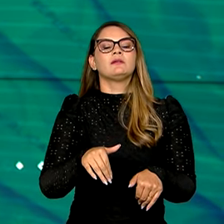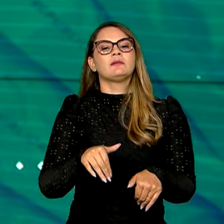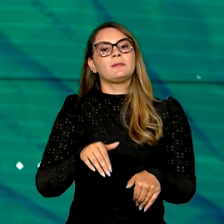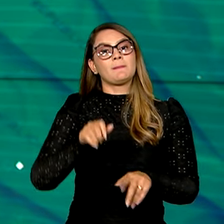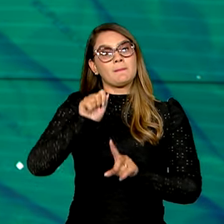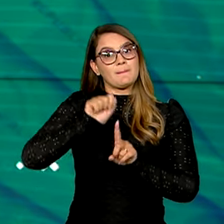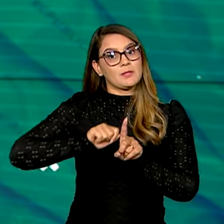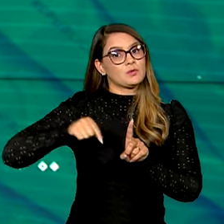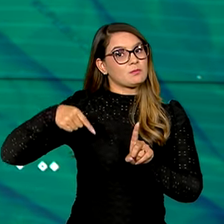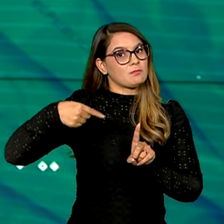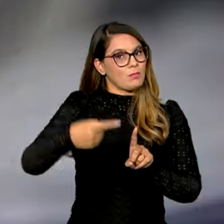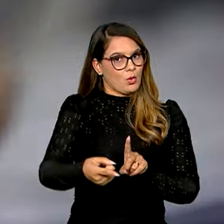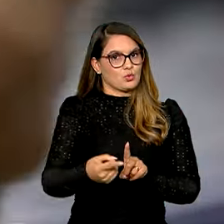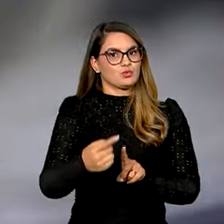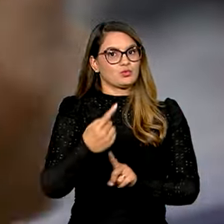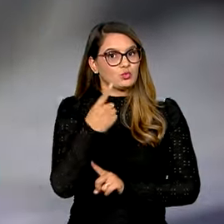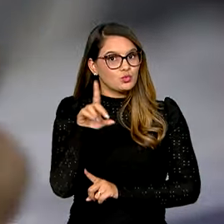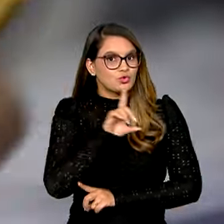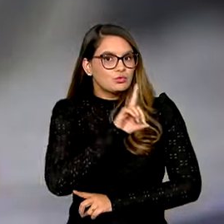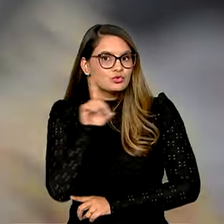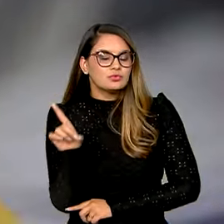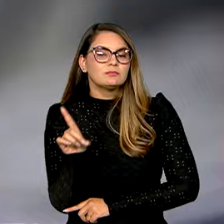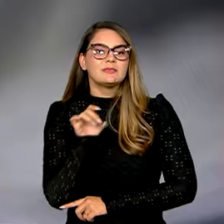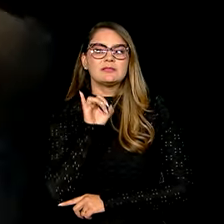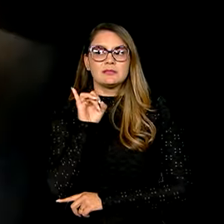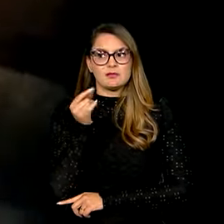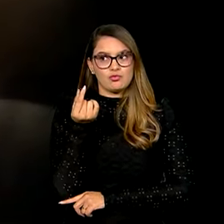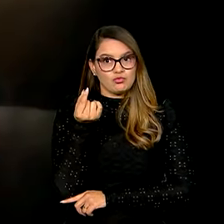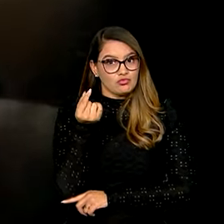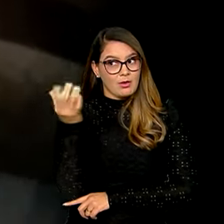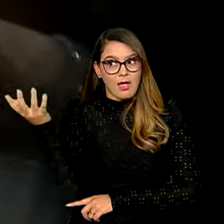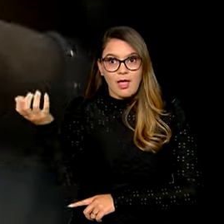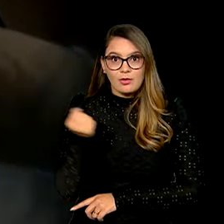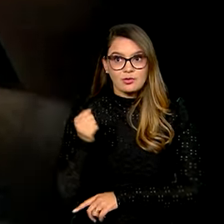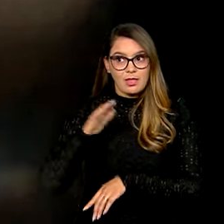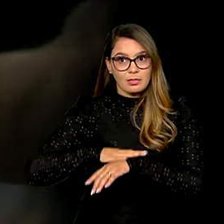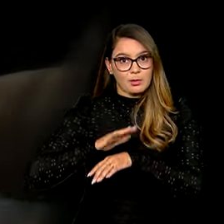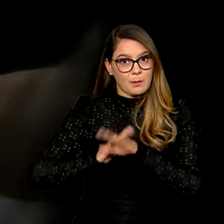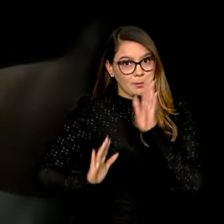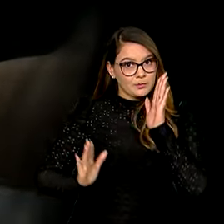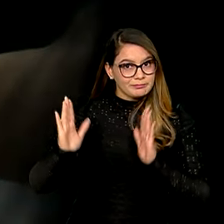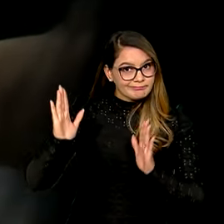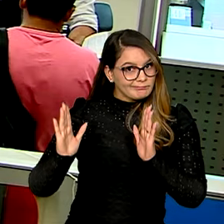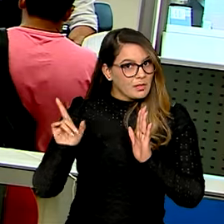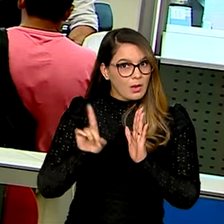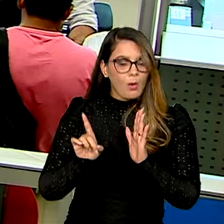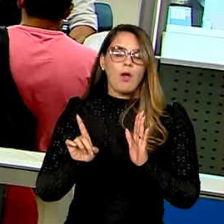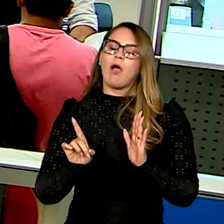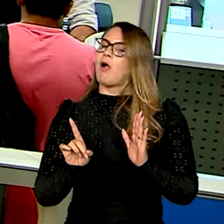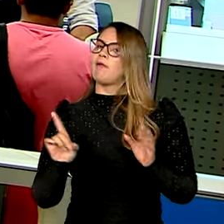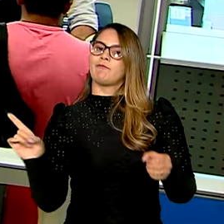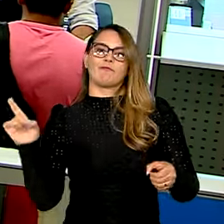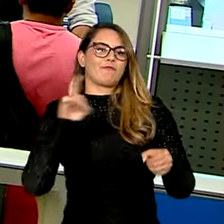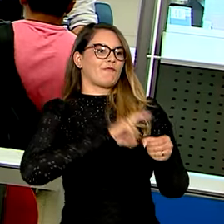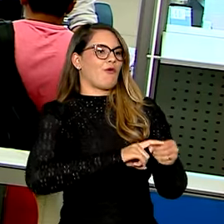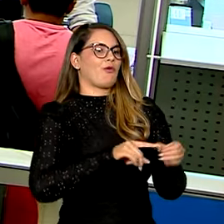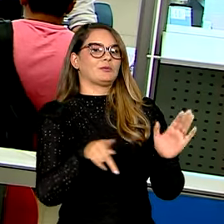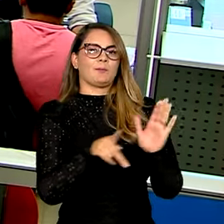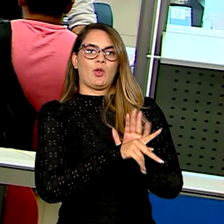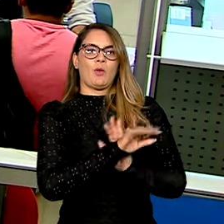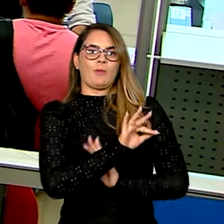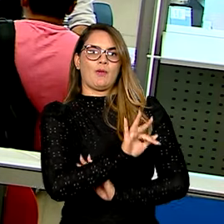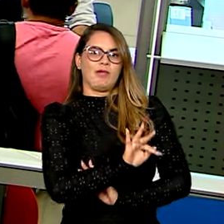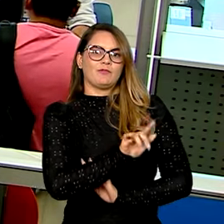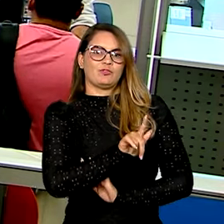do mês que vem. Mas atenção, caso o valor não seja retirado dentro desse prazo, ele retorna para as contas do